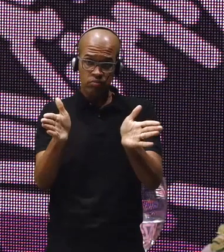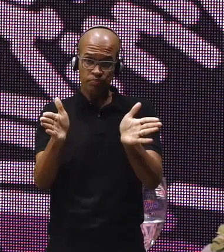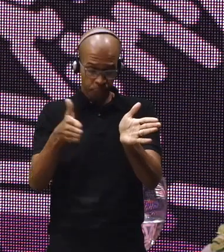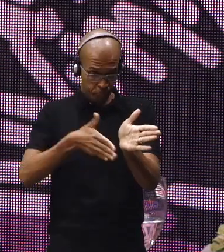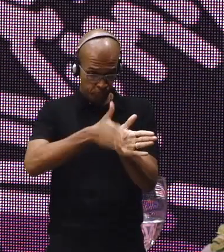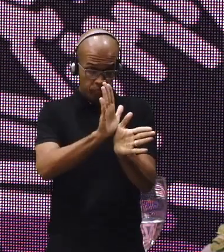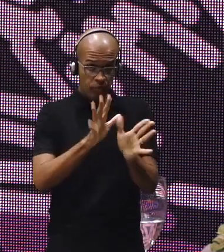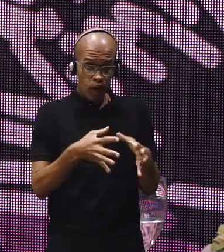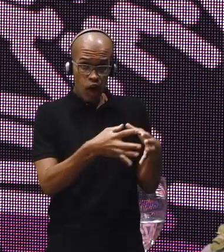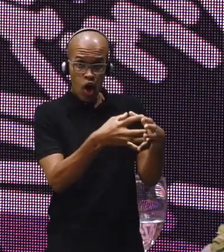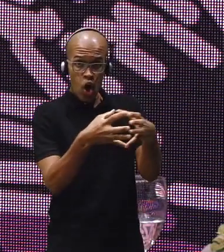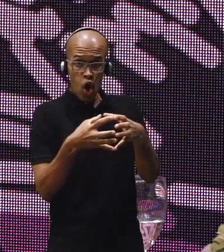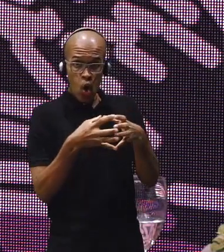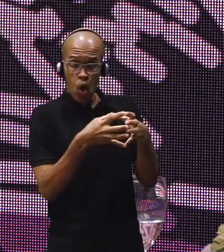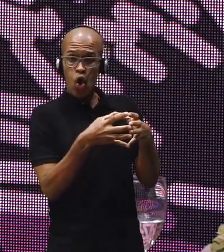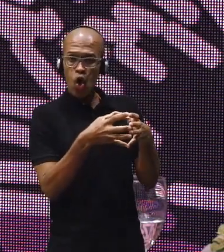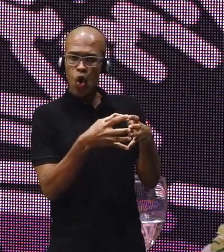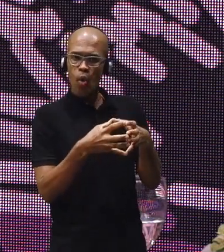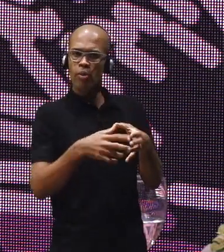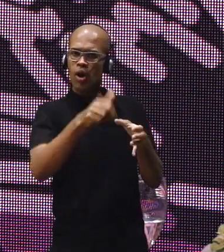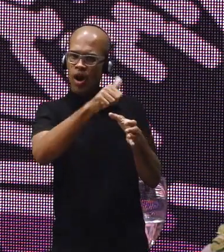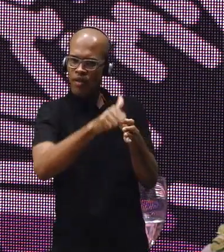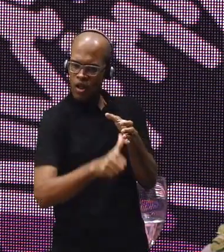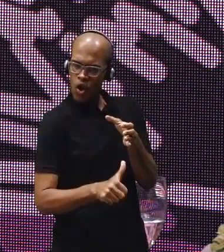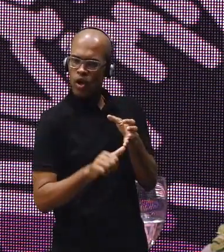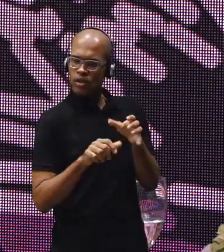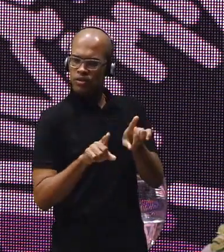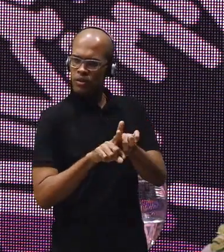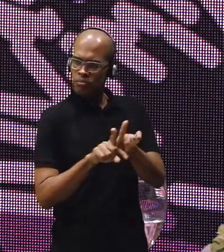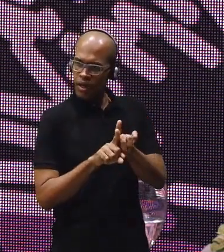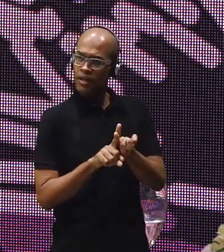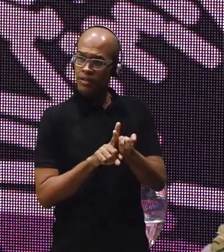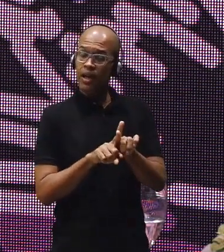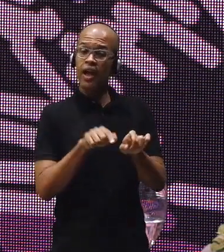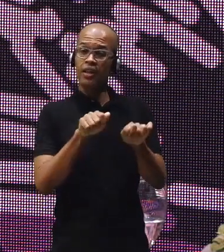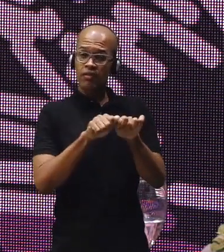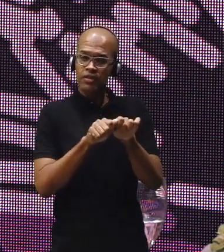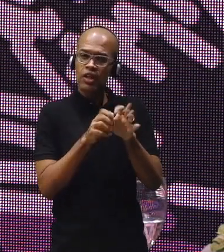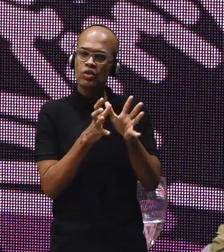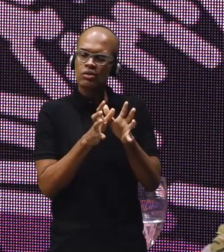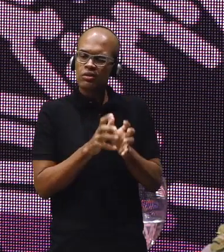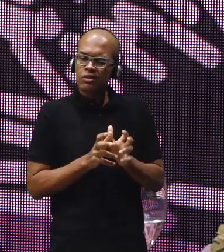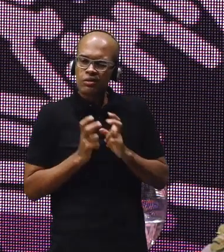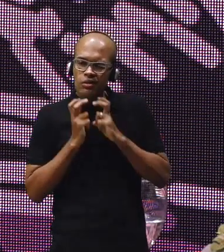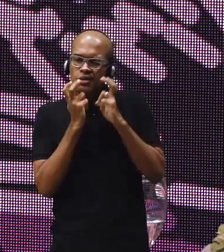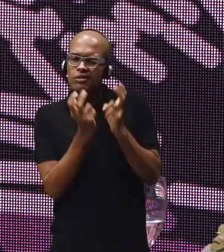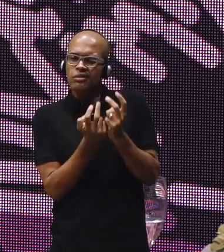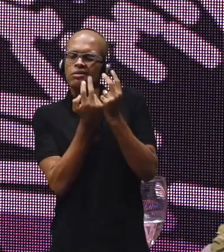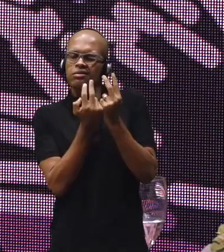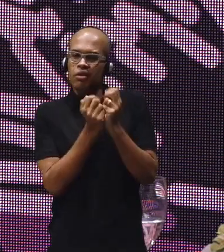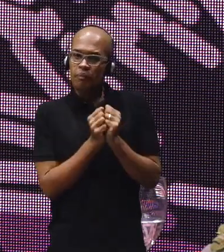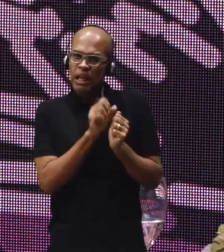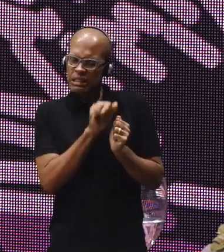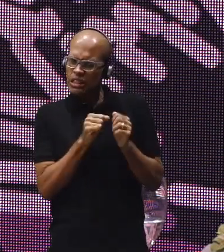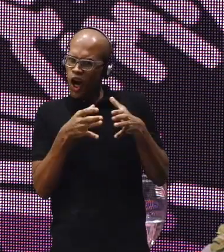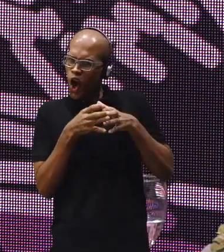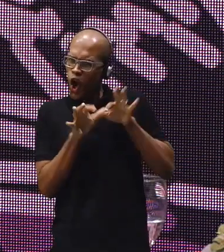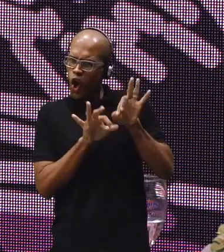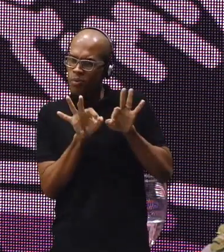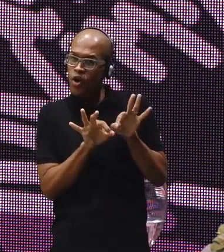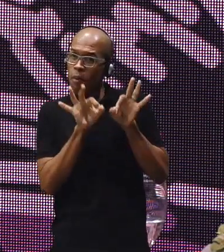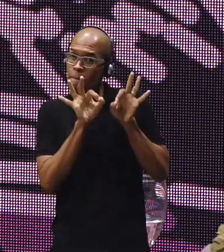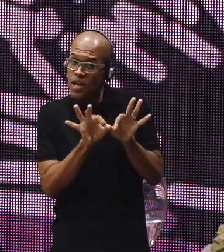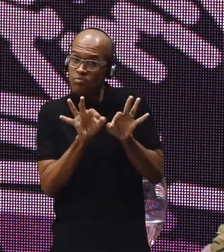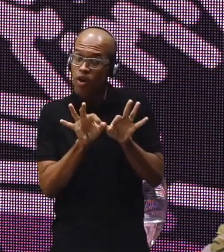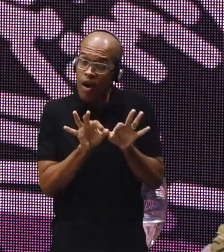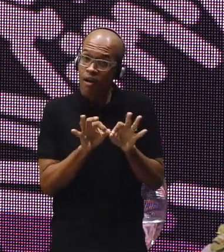as organizações, e acho que avaliadores e avaliadoras também, estão passando por um constrangimento público, né? Se são organizações